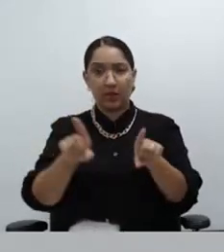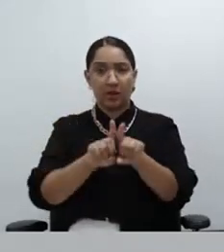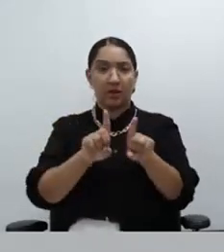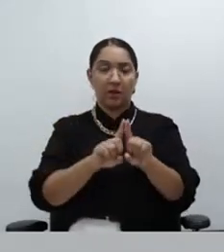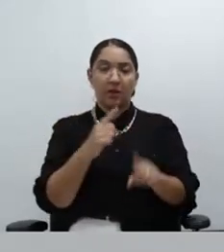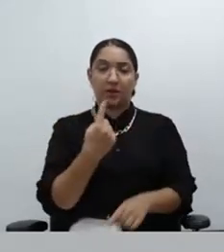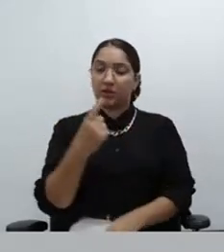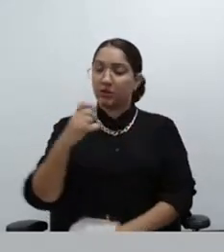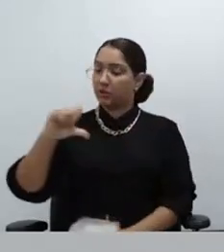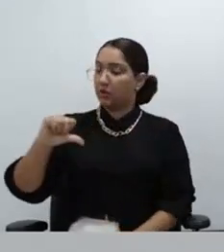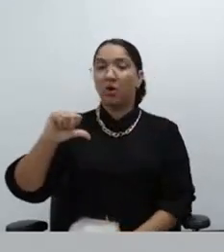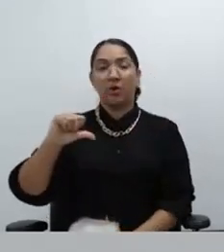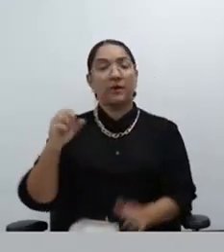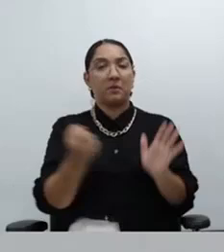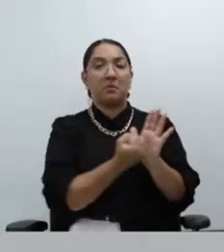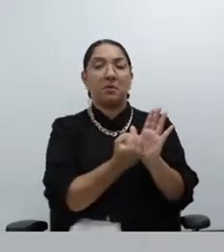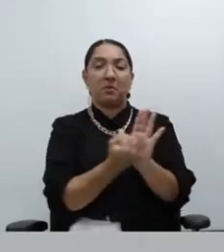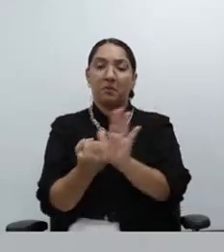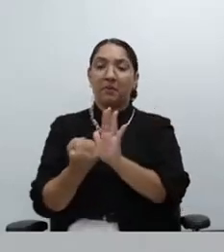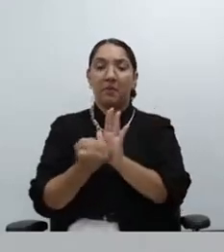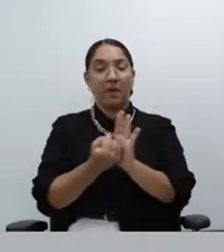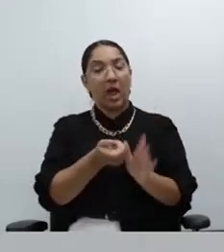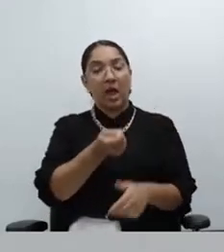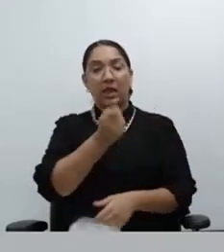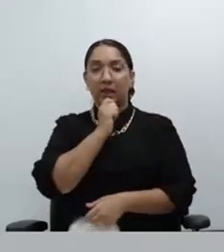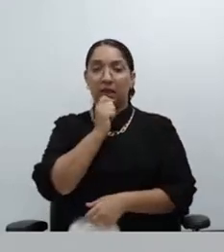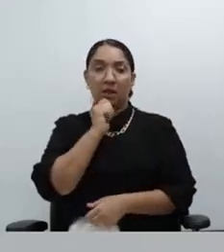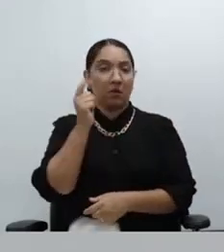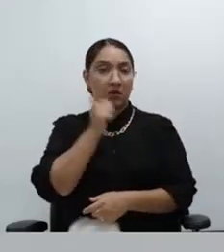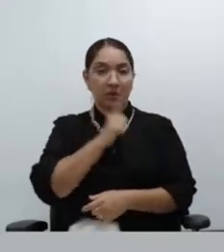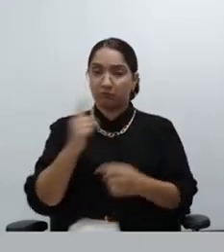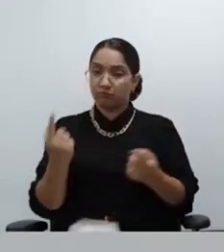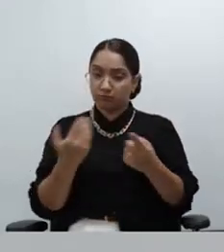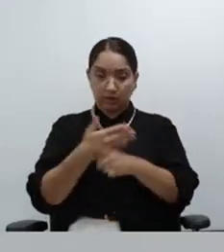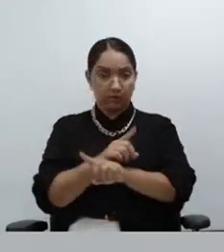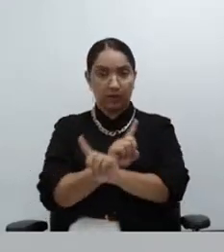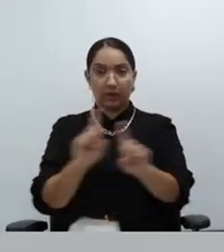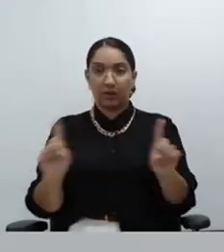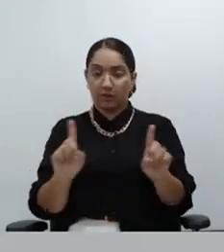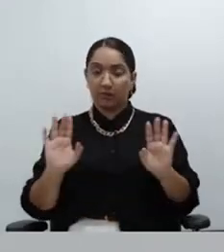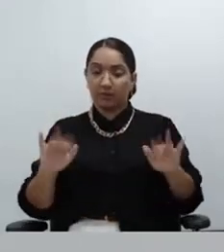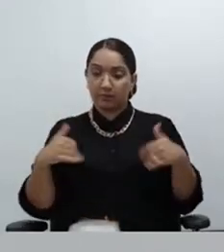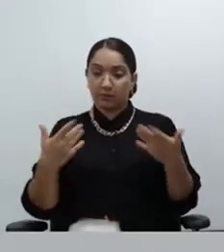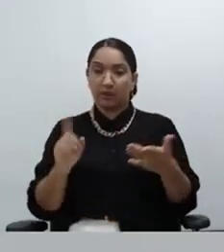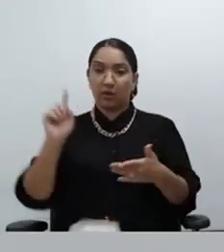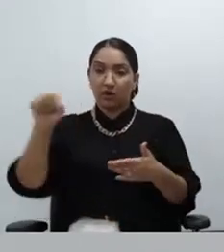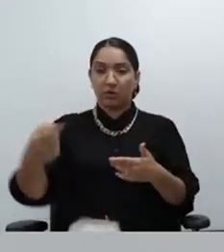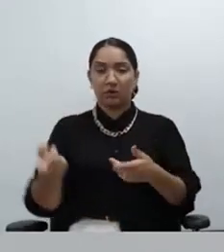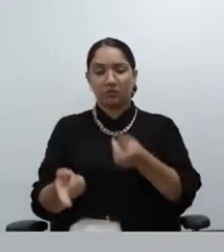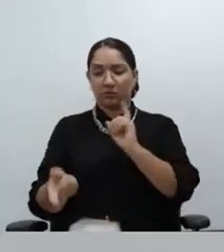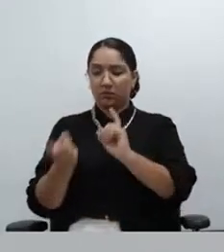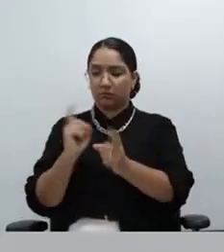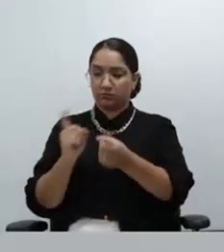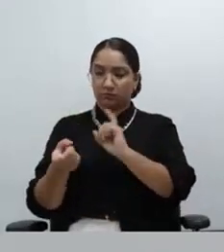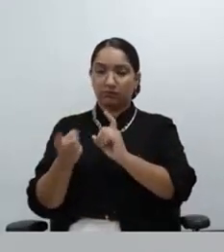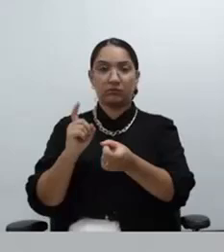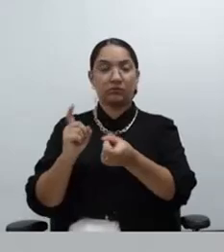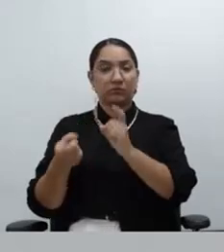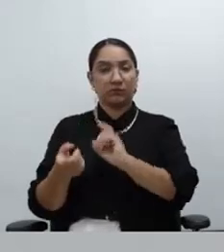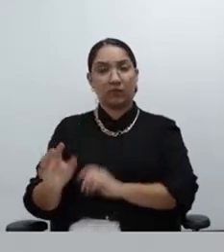elencadas no ato DPG ainda não participaram. A próxima reunião acontecerá certamente aí com a